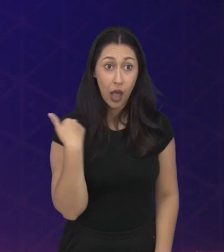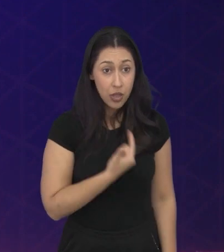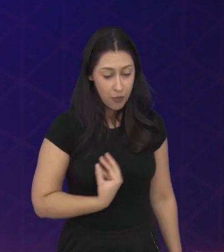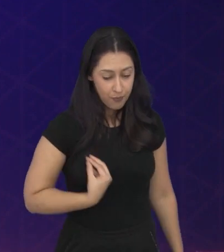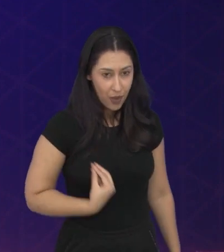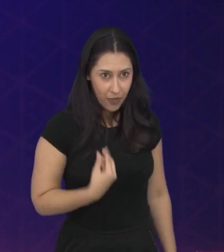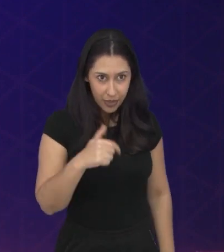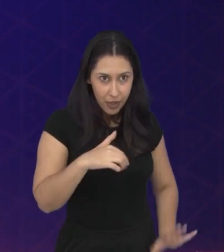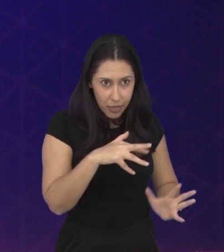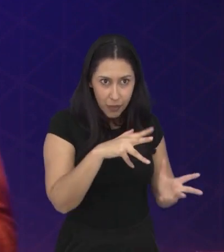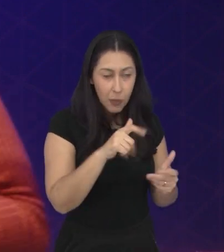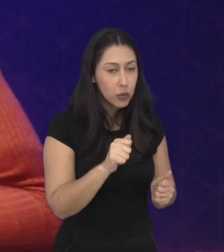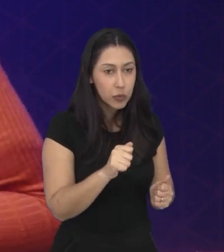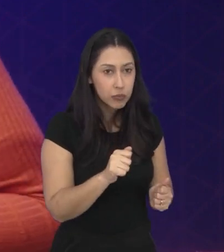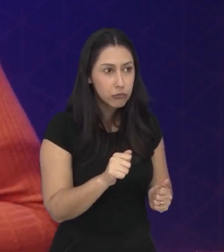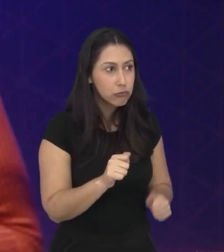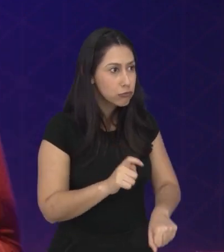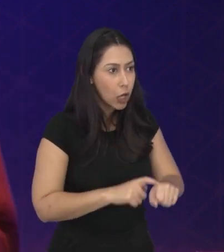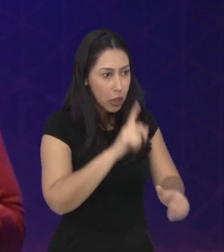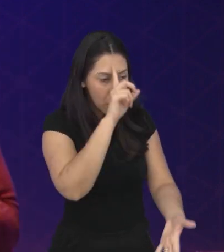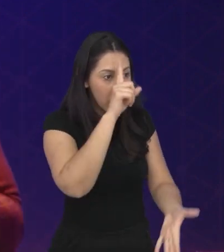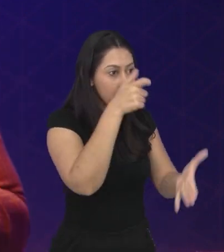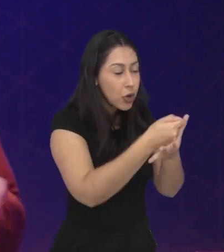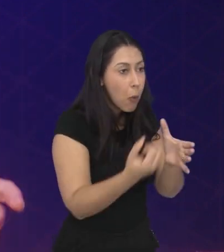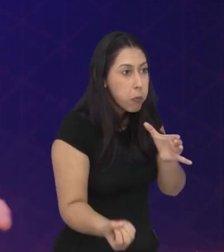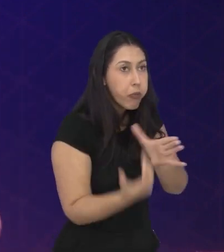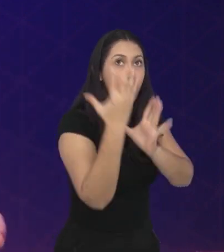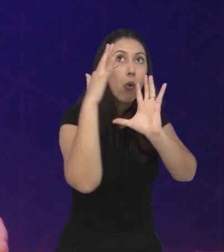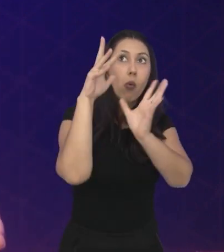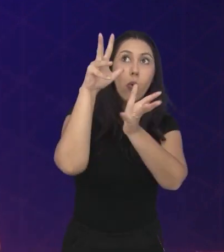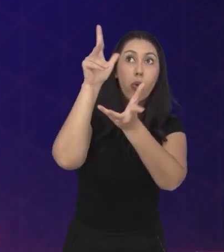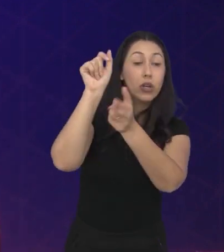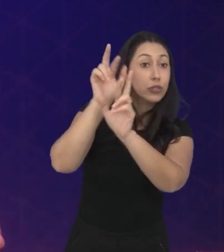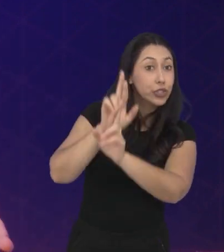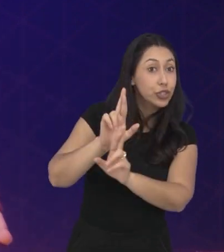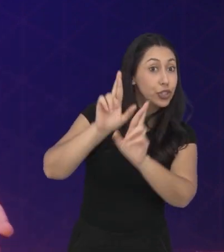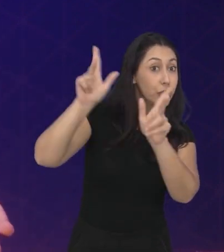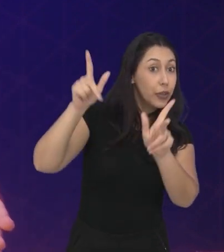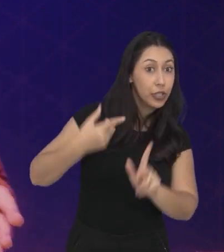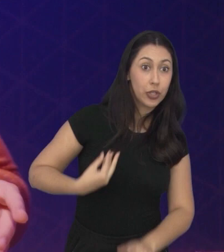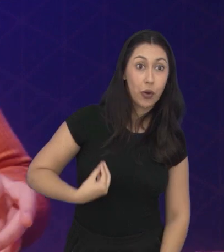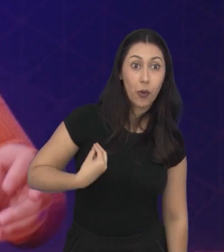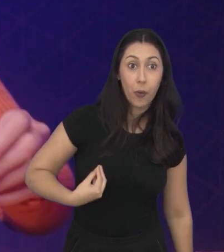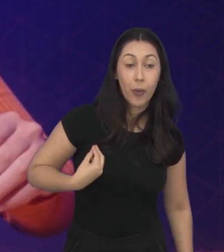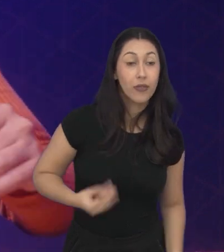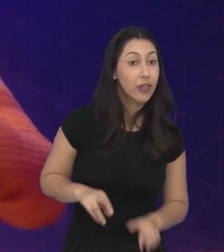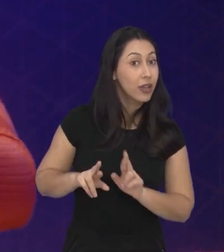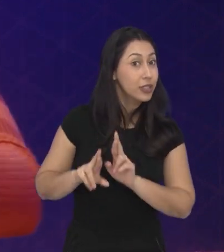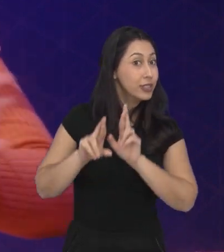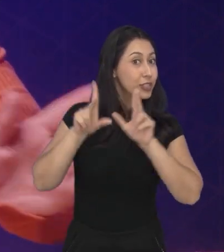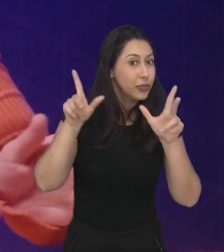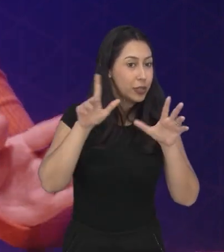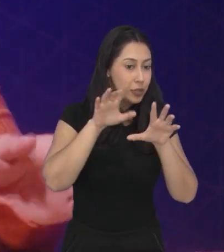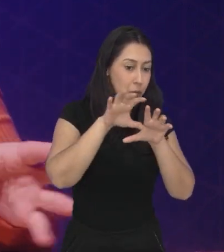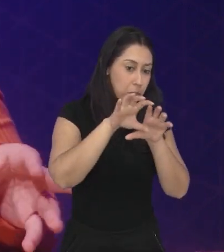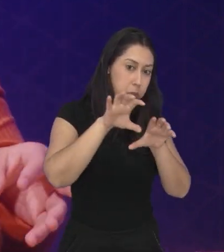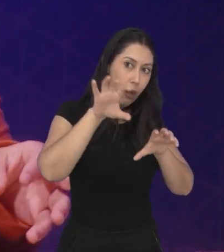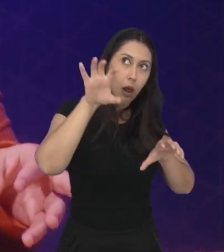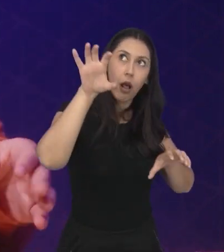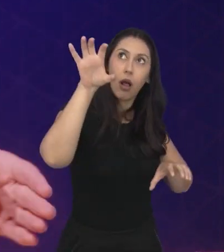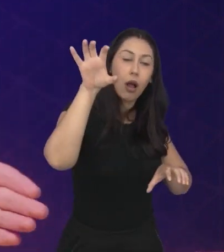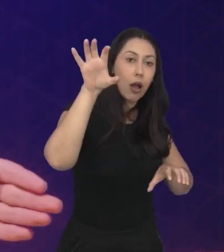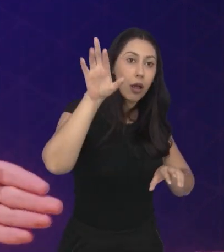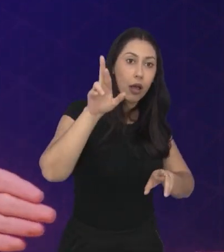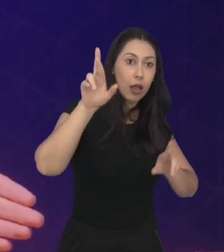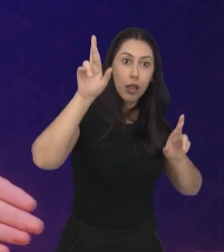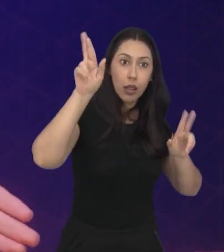vida, a partir do momento que, sei lá, você tomou uma decisão, se cria um outro universo e vocês vão, né, um outro